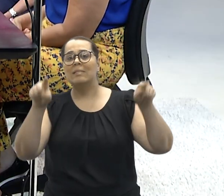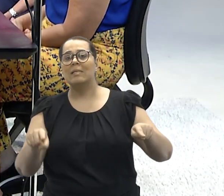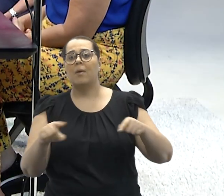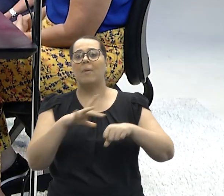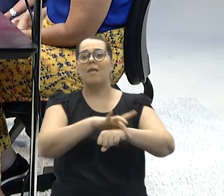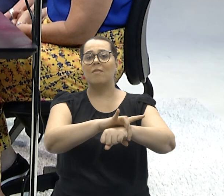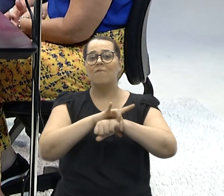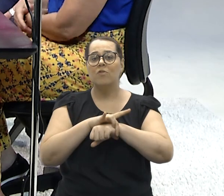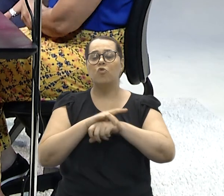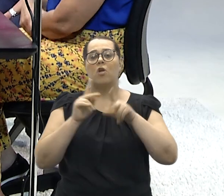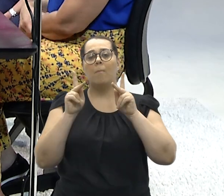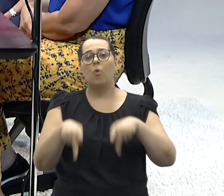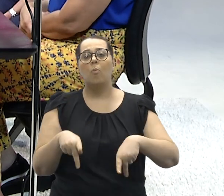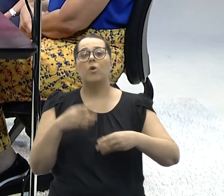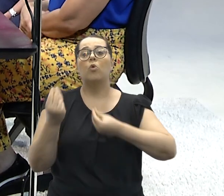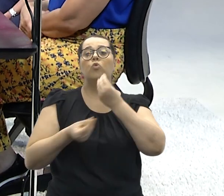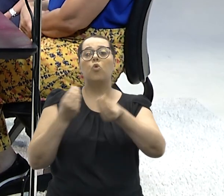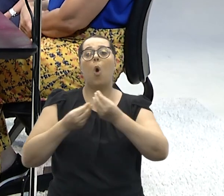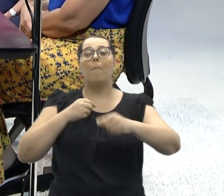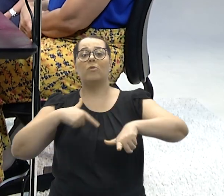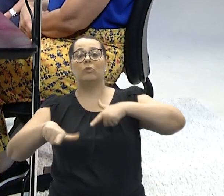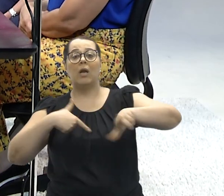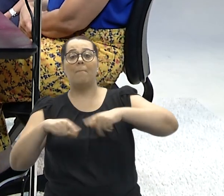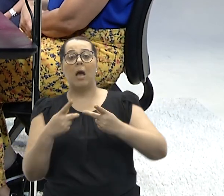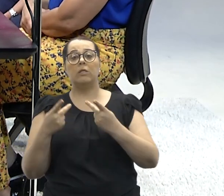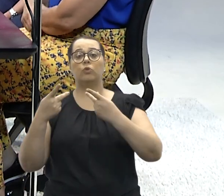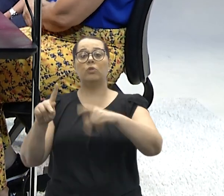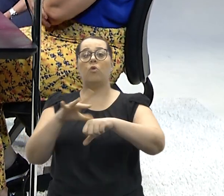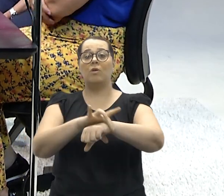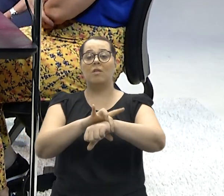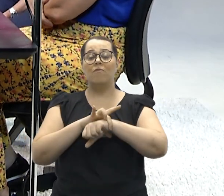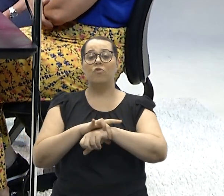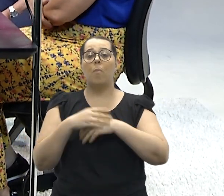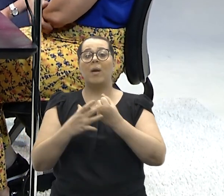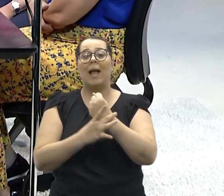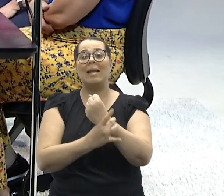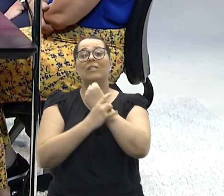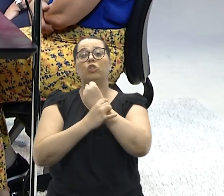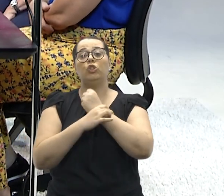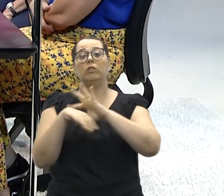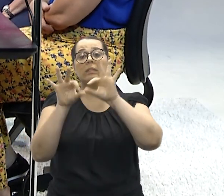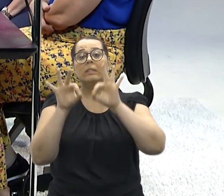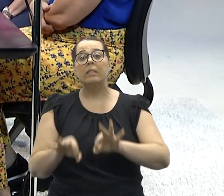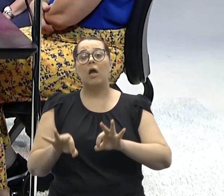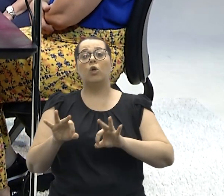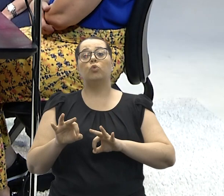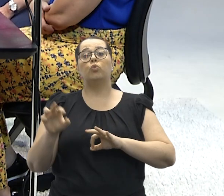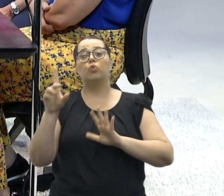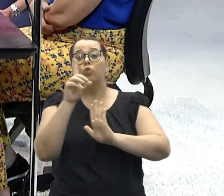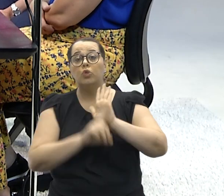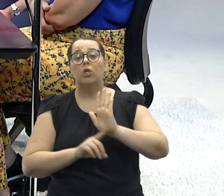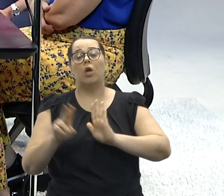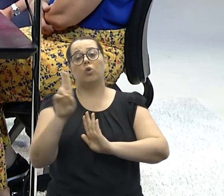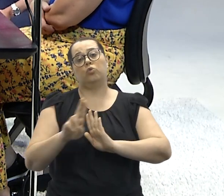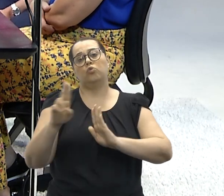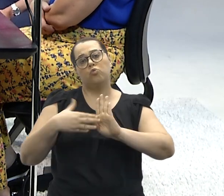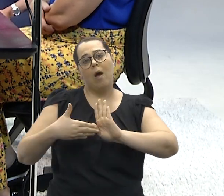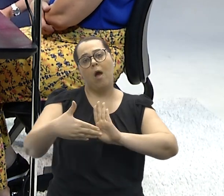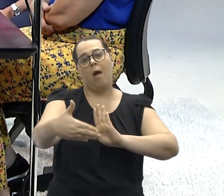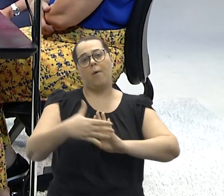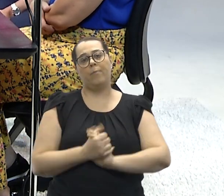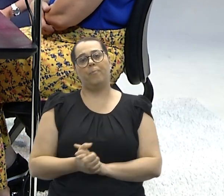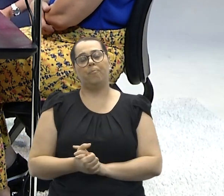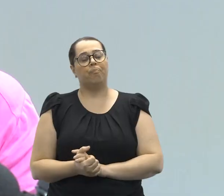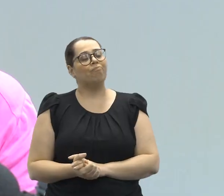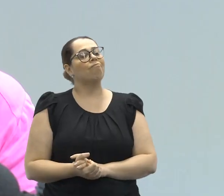trabalhado nessa questão de efetivamente garantir os direitos do usuário do nosso sistema de saúde? Então, a Defensoria